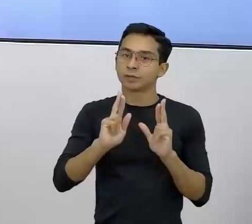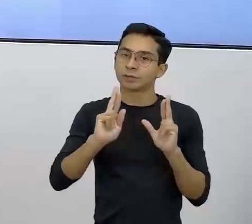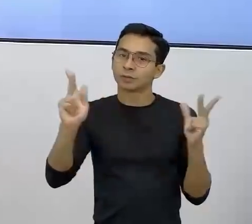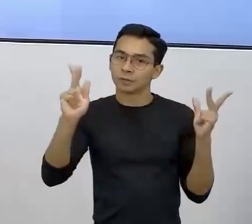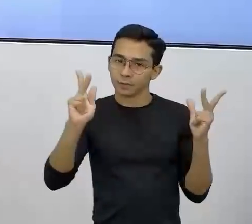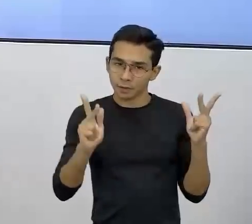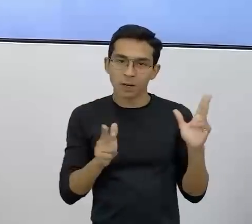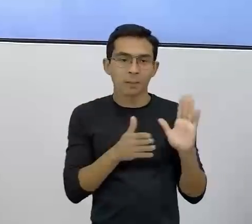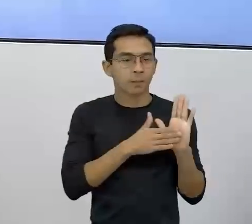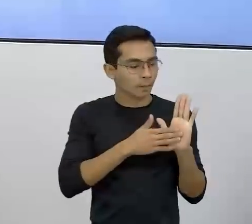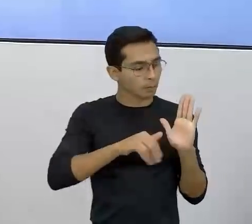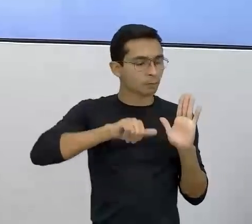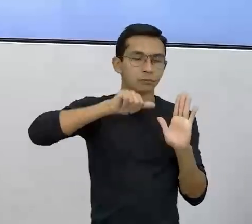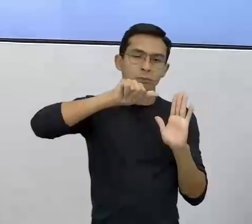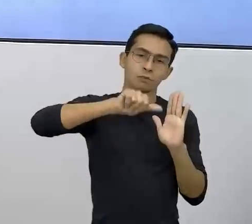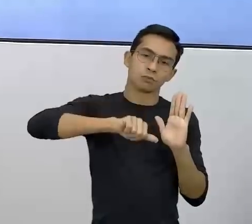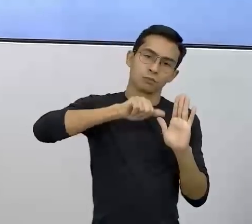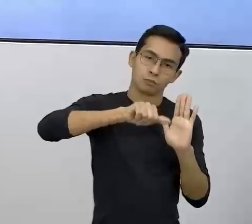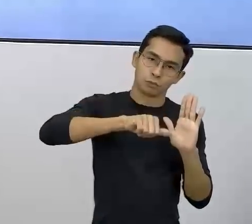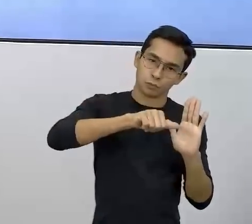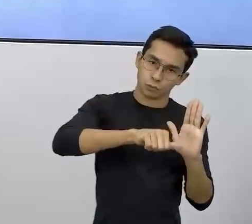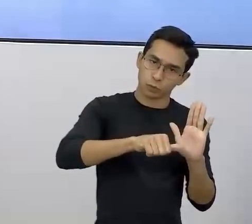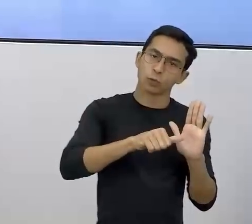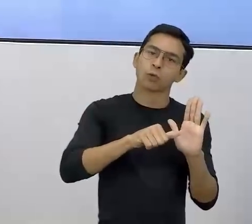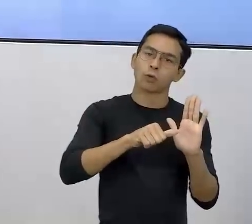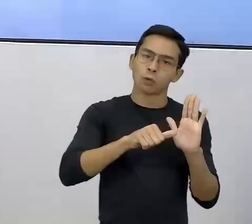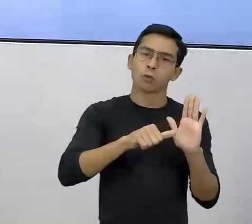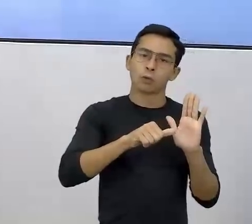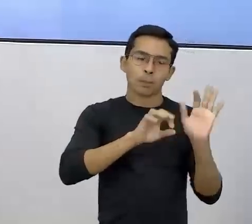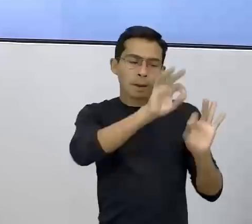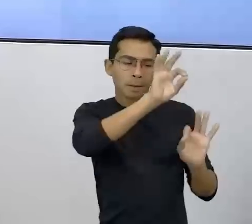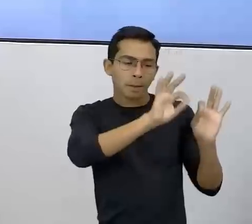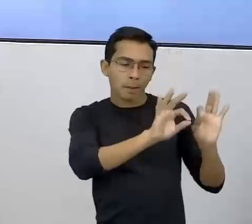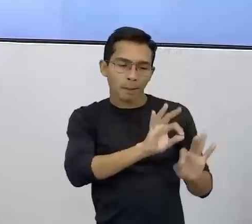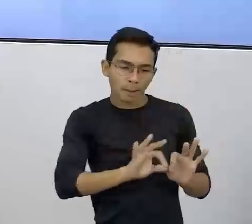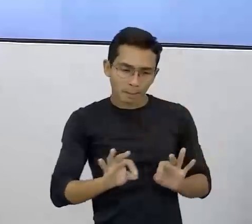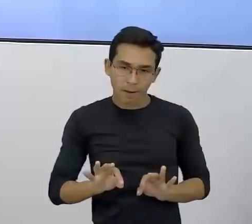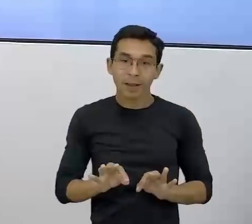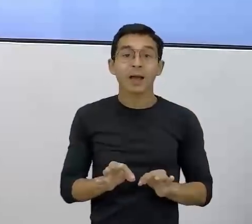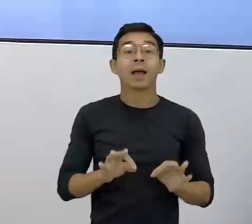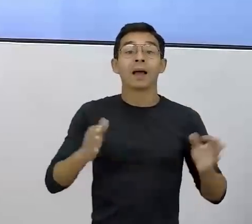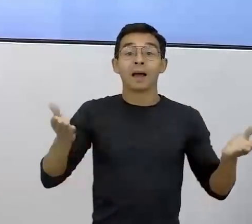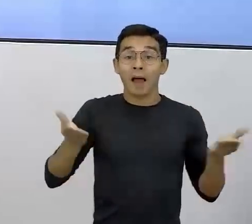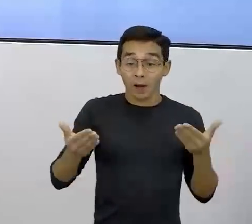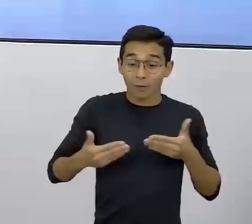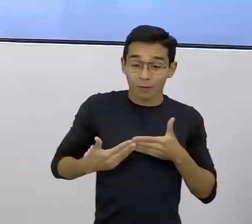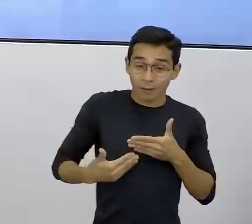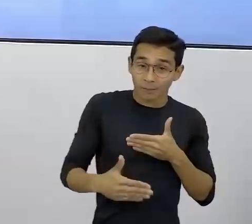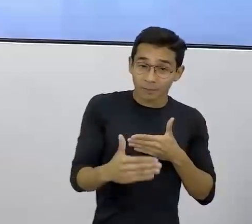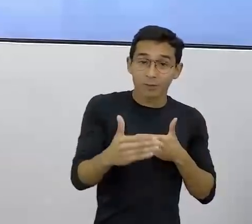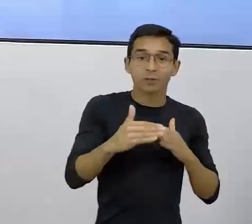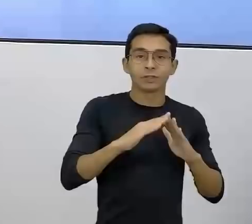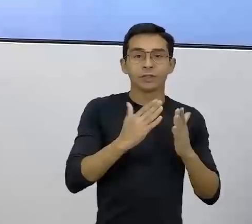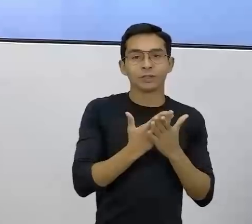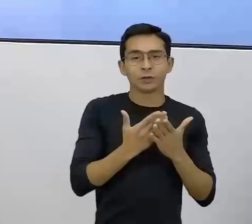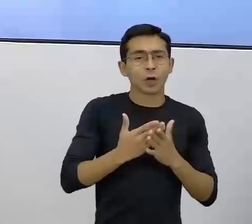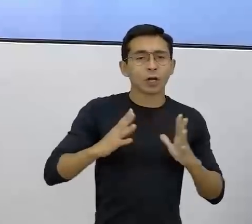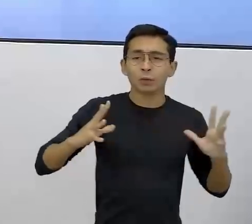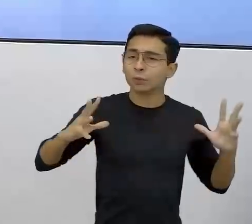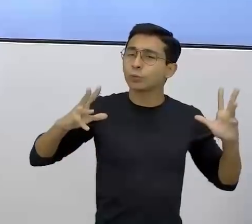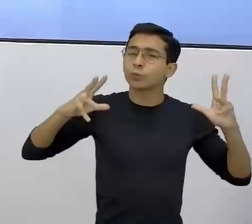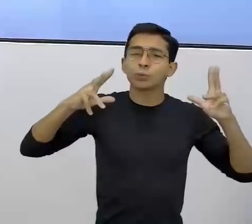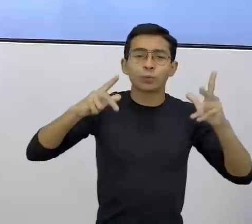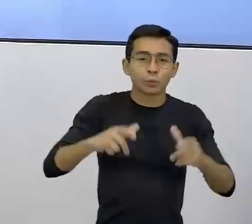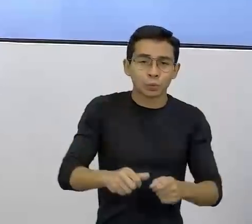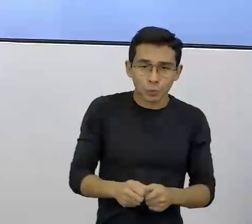foi reeditado, foi reformulado, né? E agora todas as escolas, tanto a PEI como a Parcial,